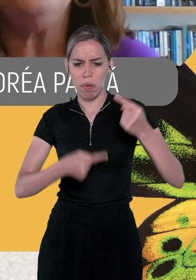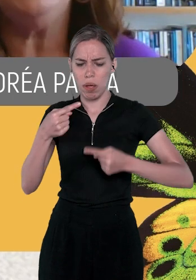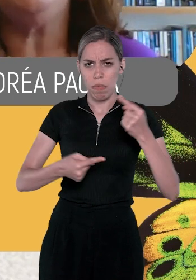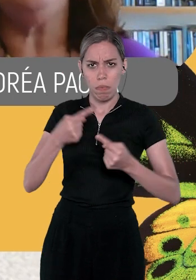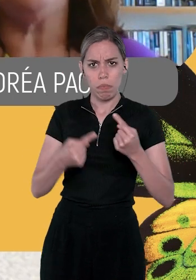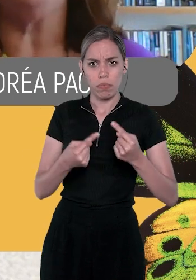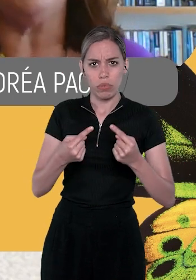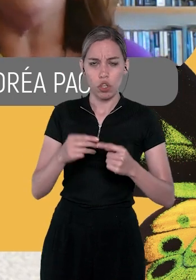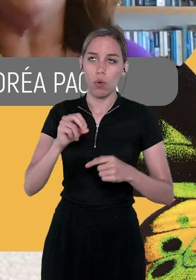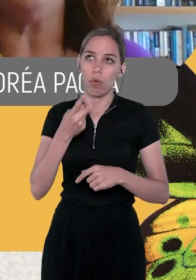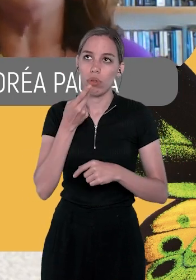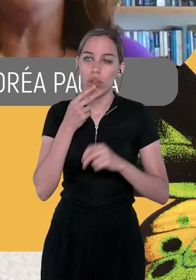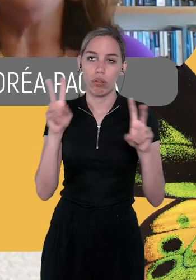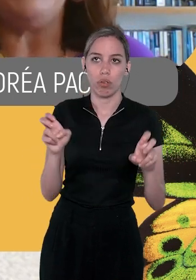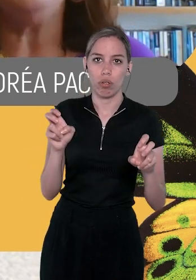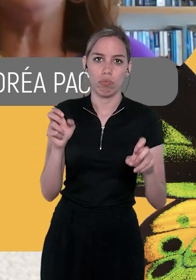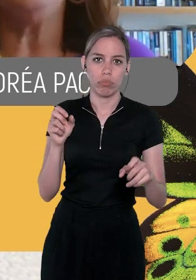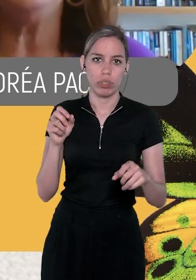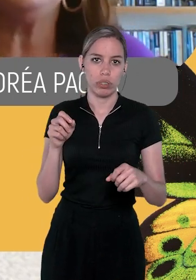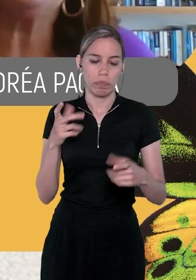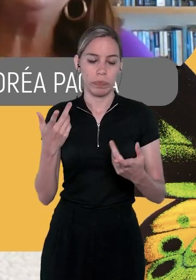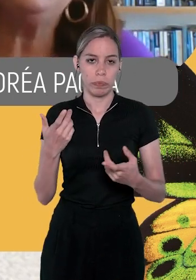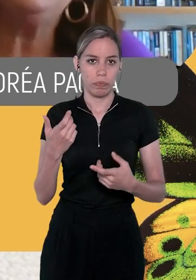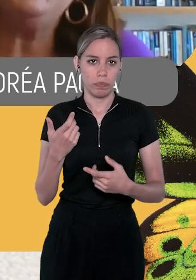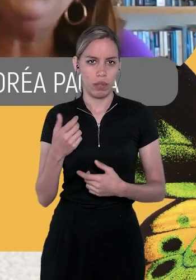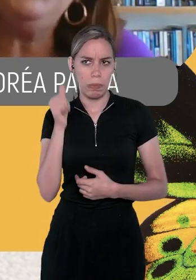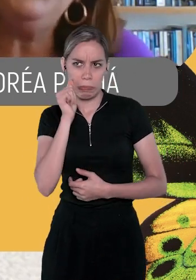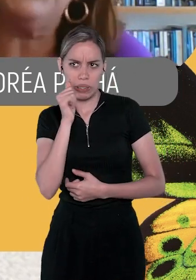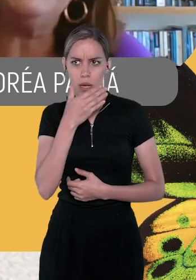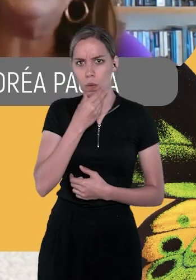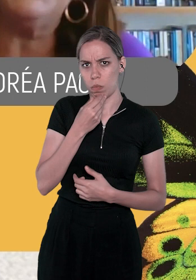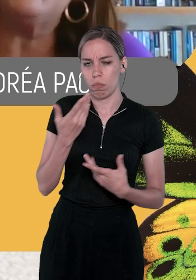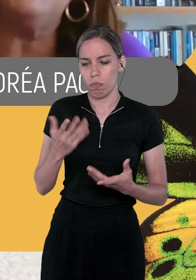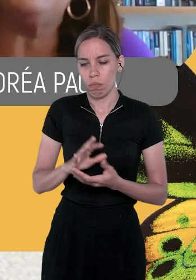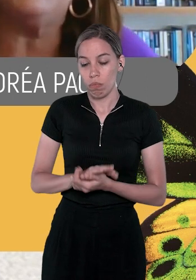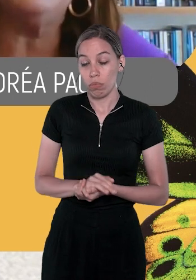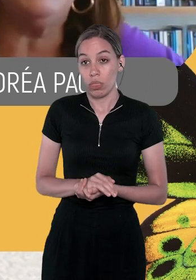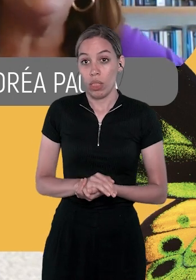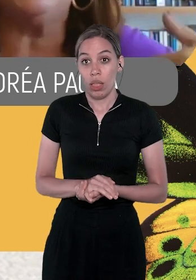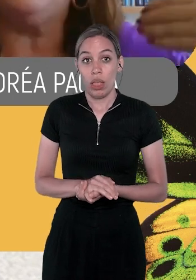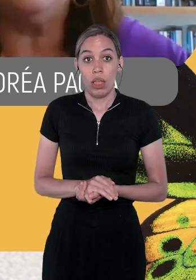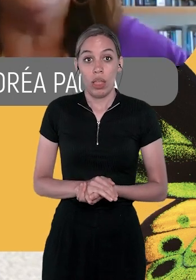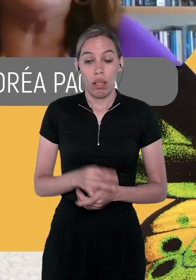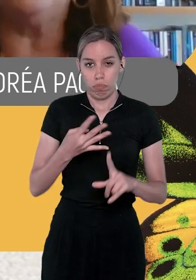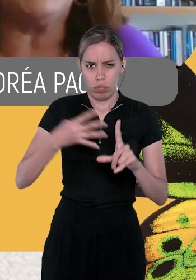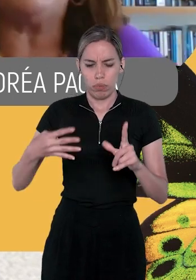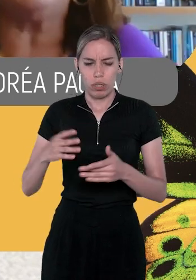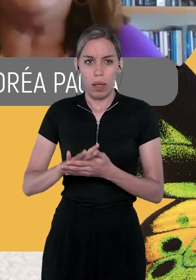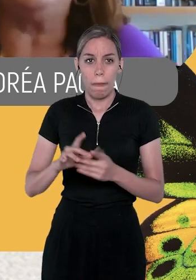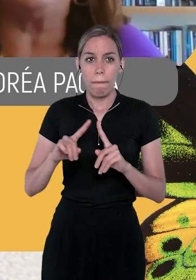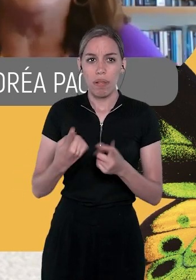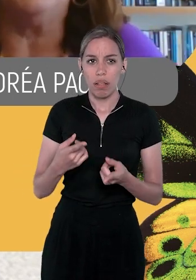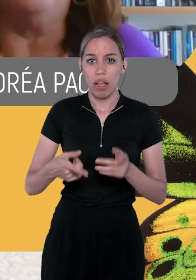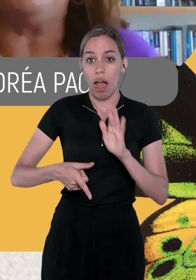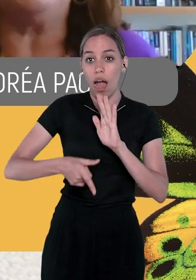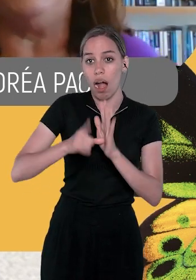você nunca teve, como agora, pais e mães discutindo na justiça questões que nós imaginávamos